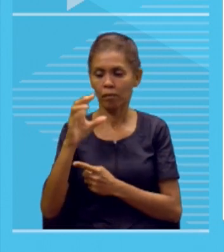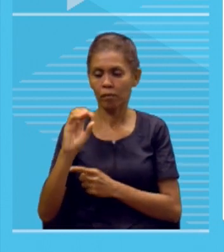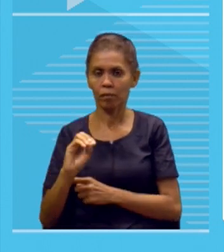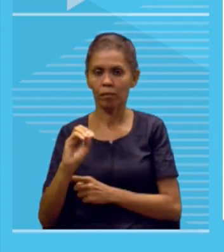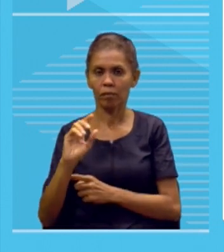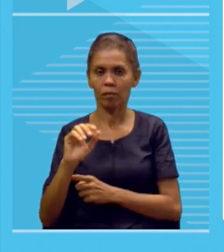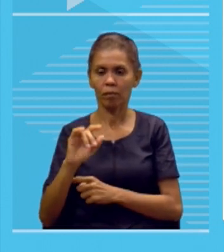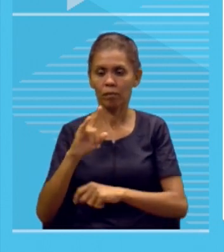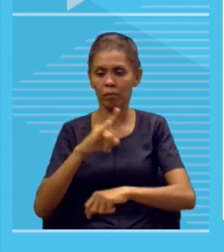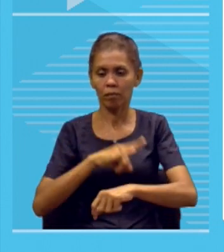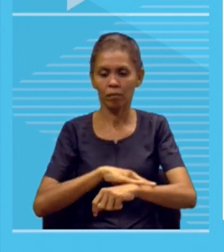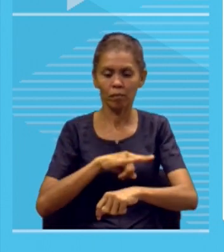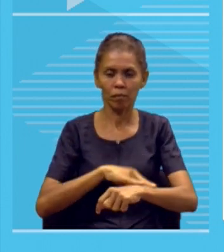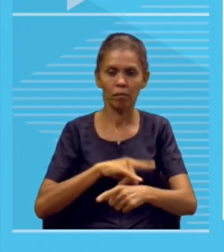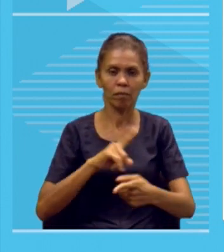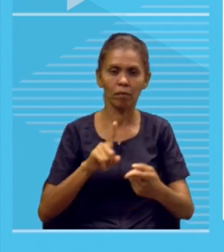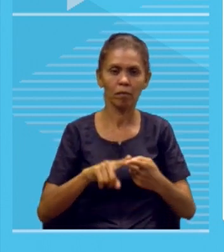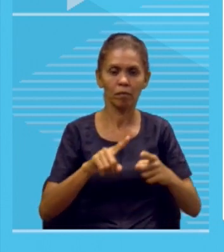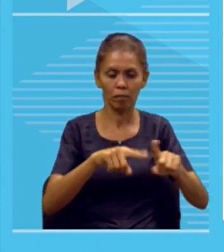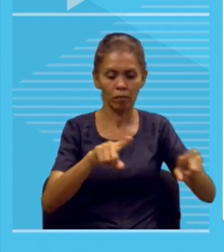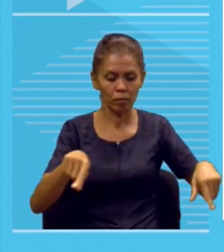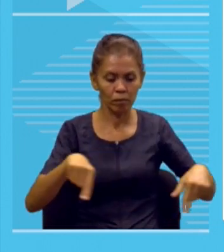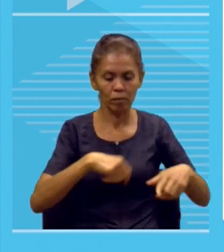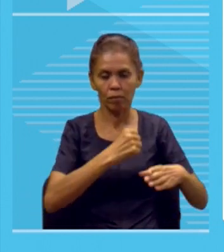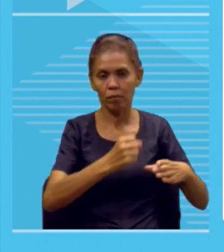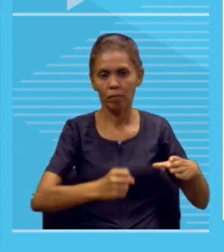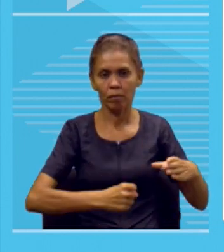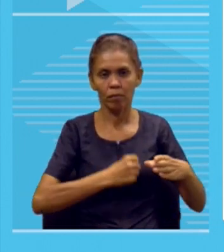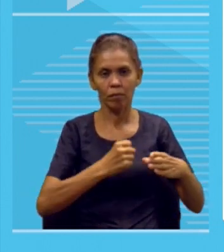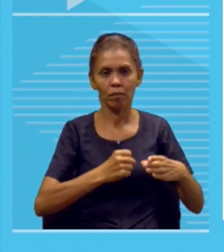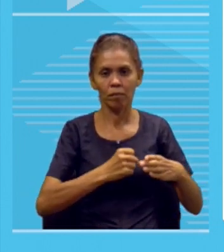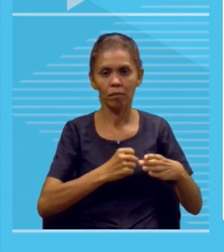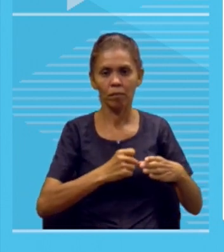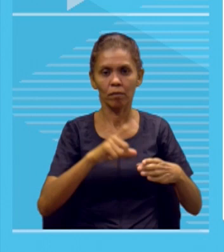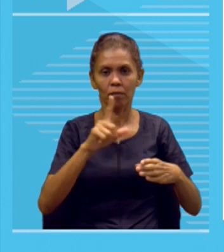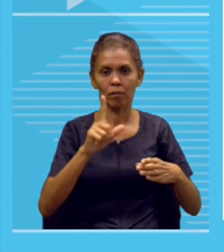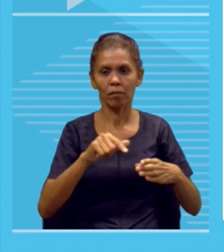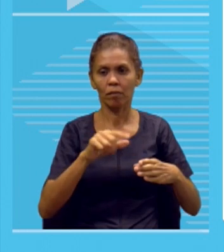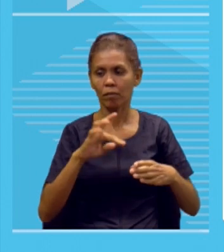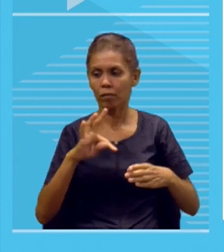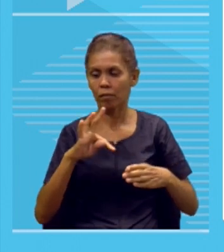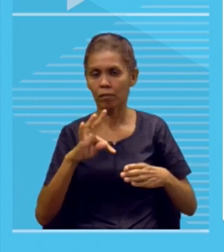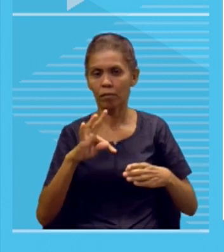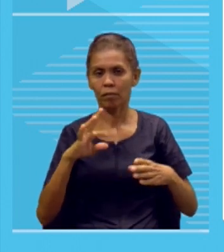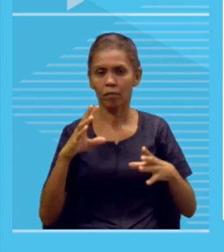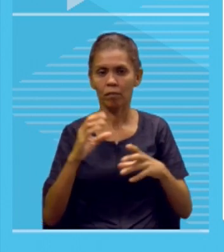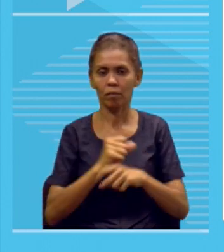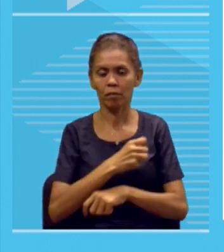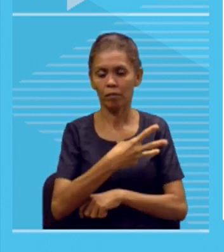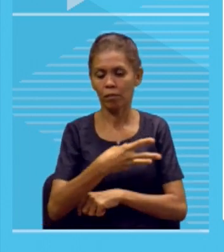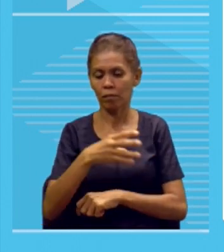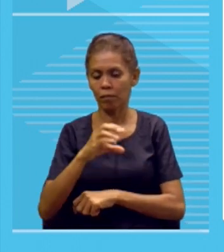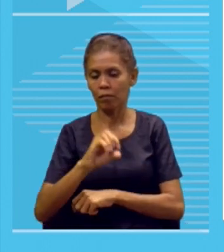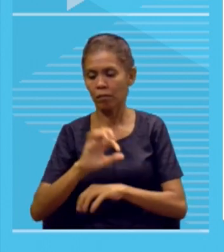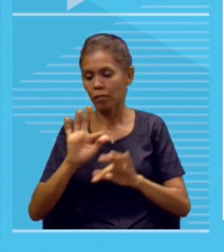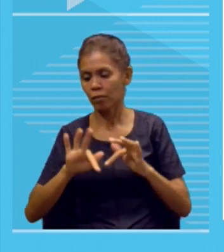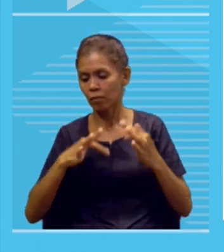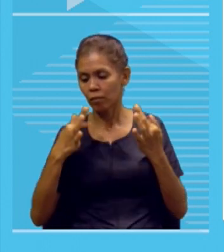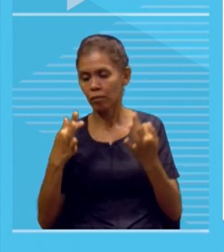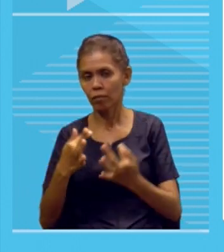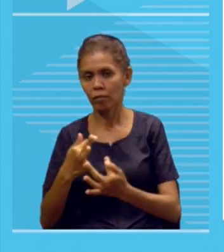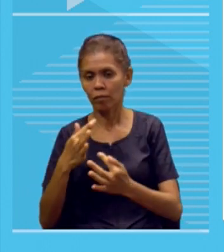dividiam o banheiro e a cozinha com 30, 50 famílias. Então, aqui com certeza falso. Letra